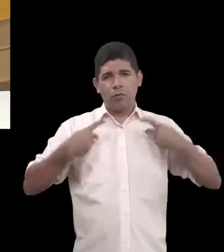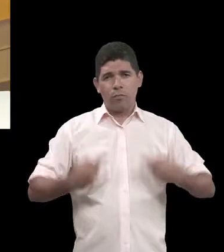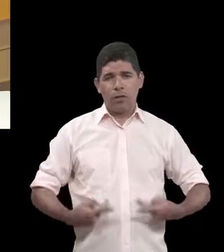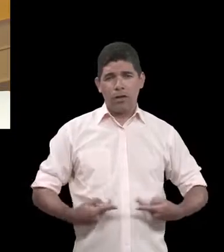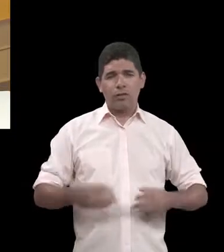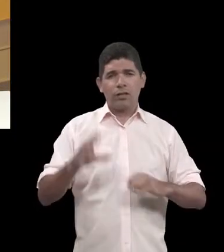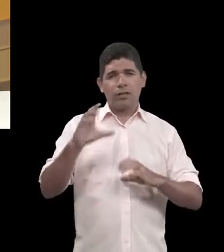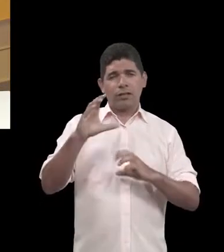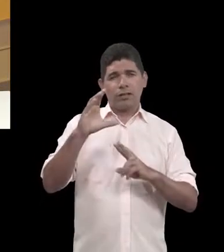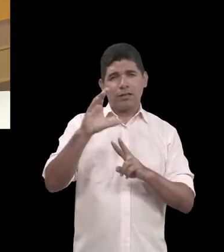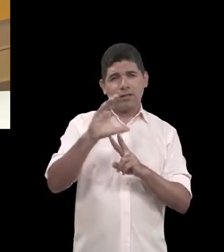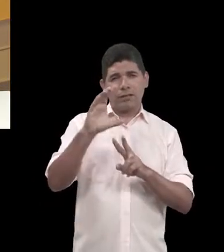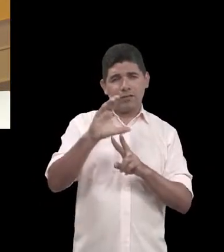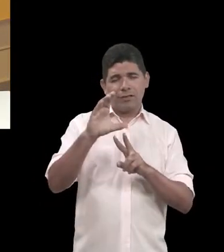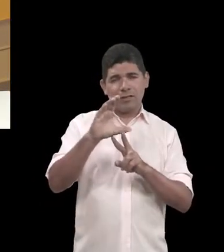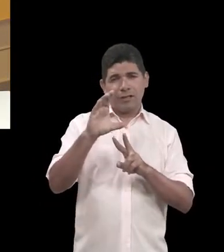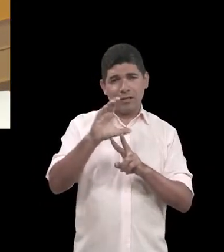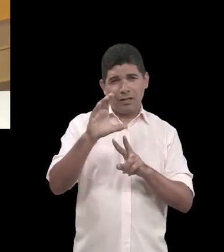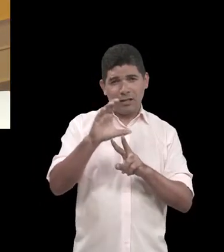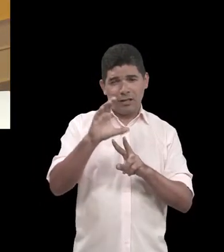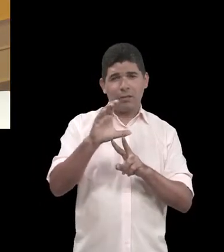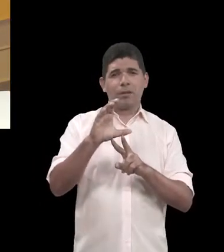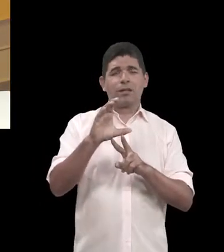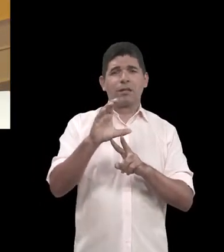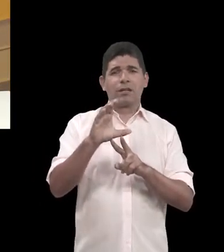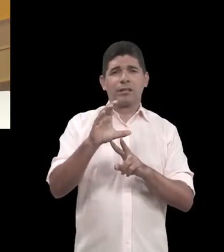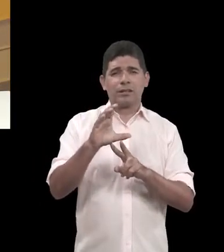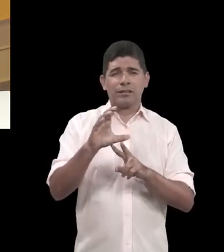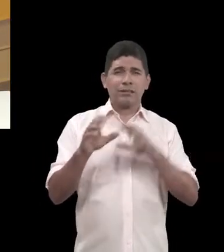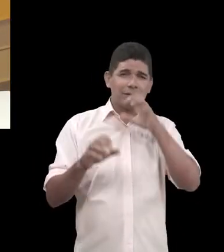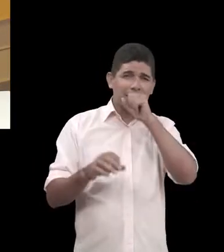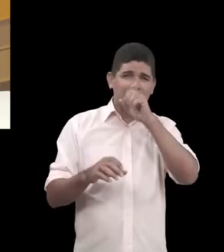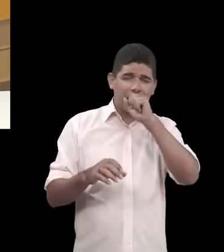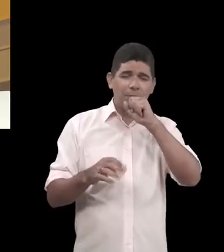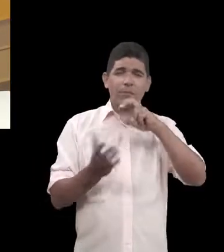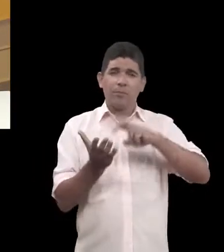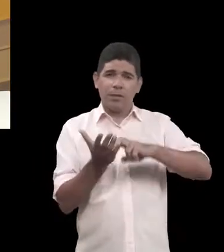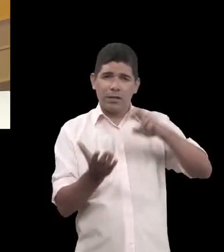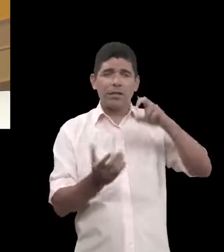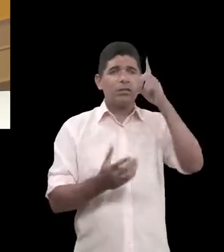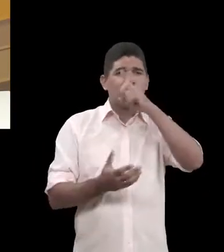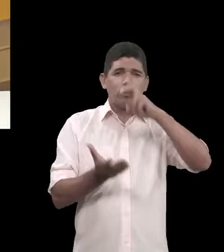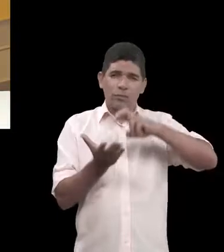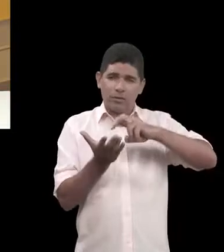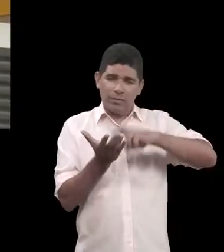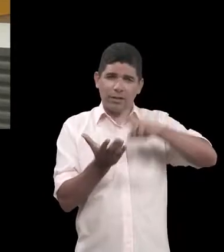10 horas da manhã e aos domingos também no mesmo horário. A gente se vê na próxima semana. Até lá!